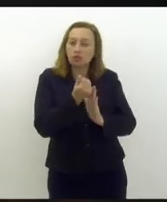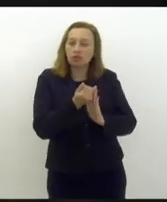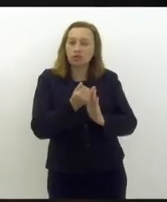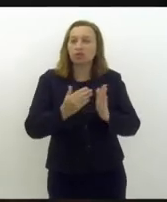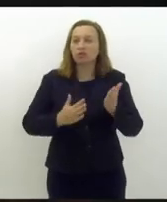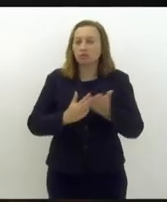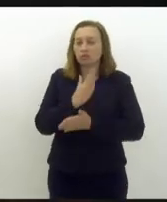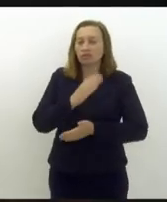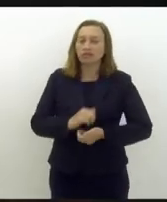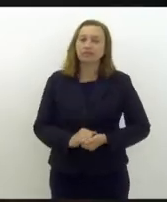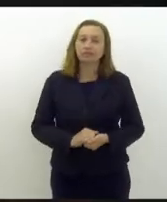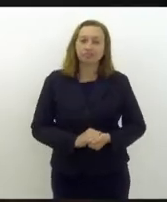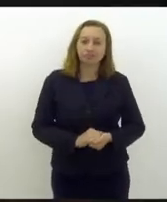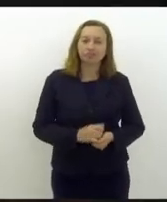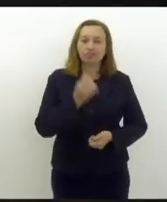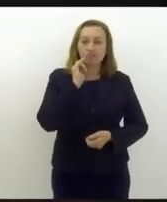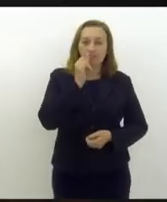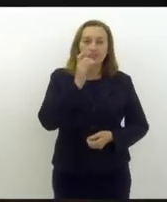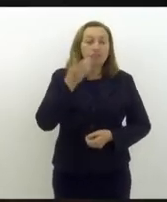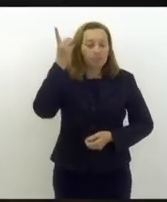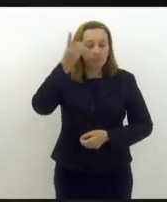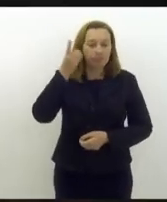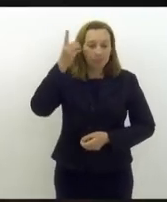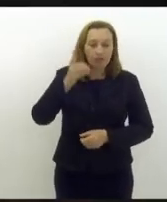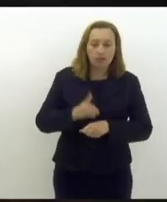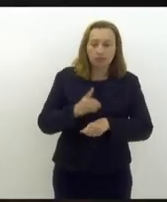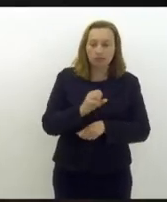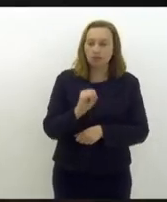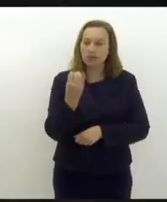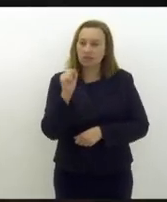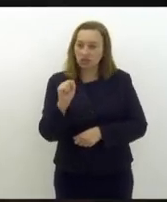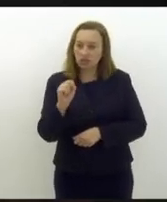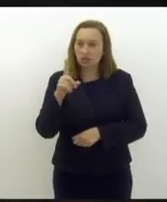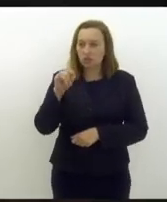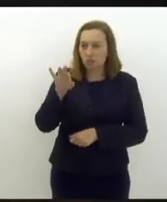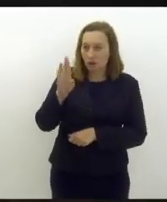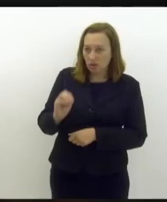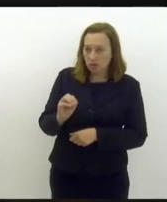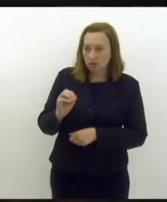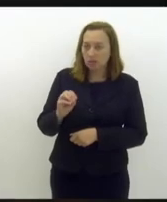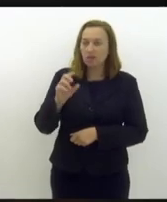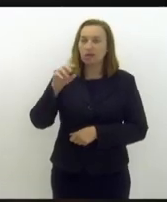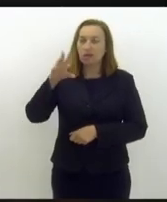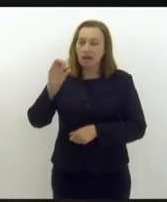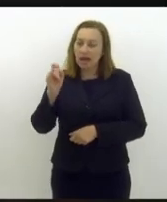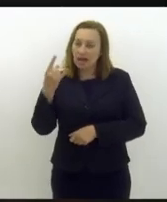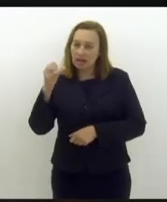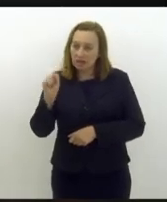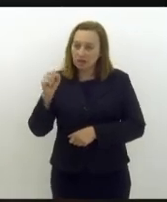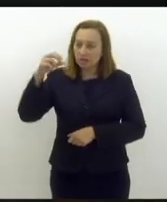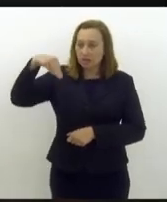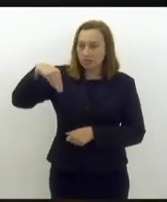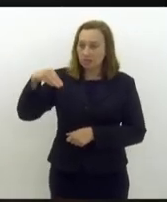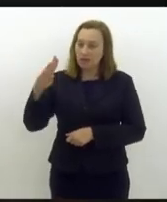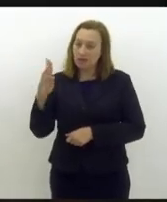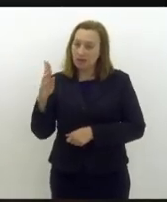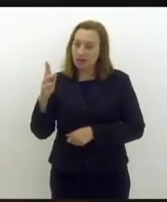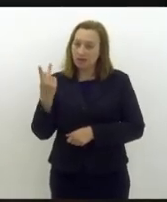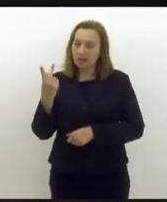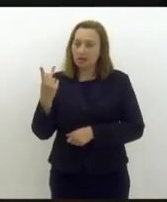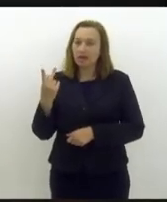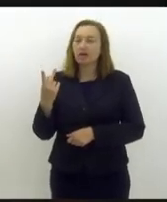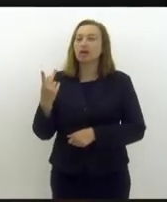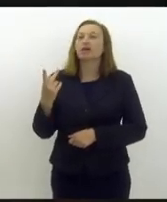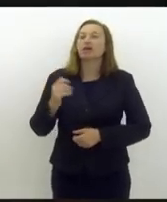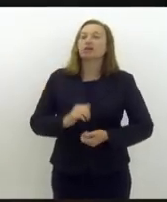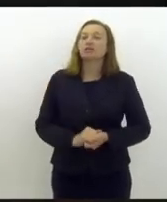controle favorável relatores deputados Dr Serginho Dr deodalto Carlinhos BNH o Tony de Paula Verônica Lima e